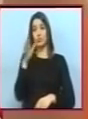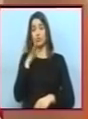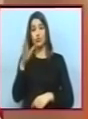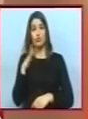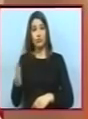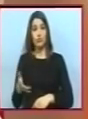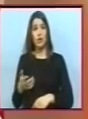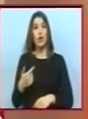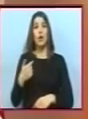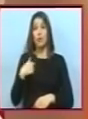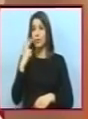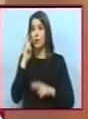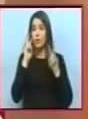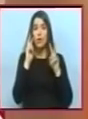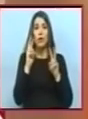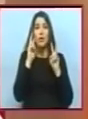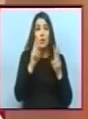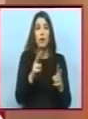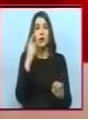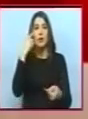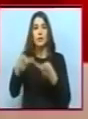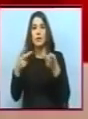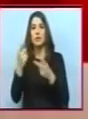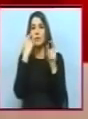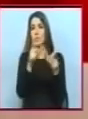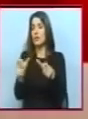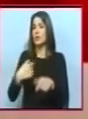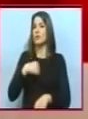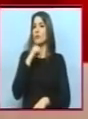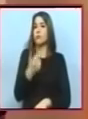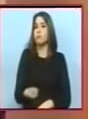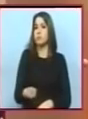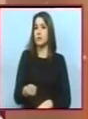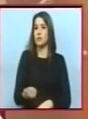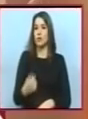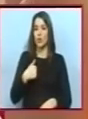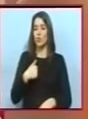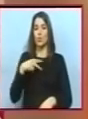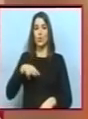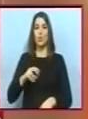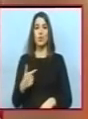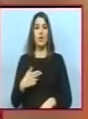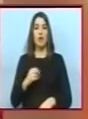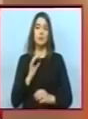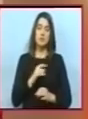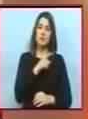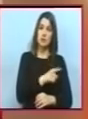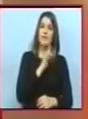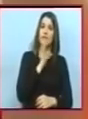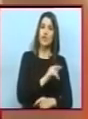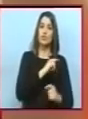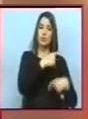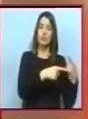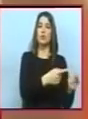Casal. Não tem como fiscalizar se as informações prestadas pelo Cabeça de Casal são aquelas ou não. De resto, a ser necessária